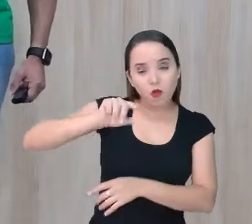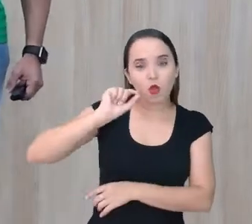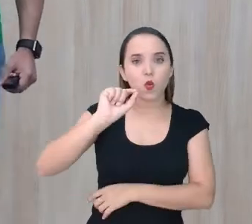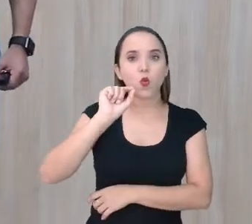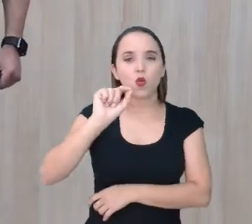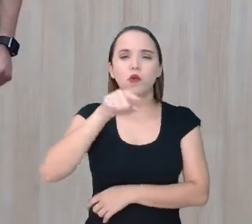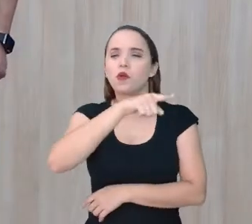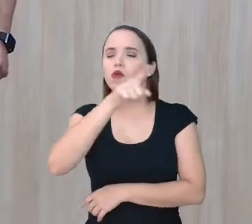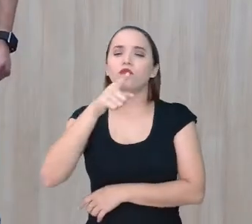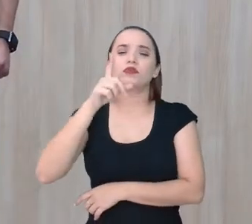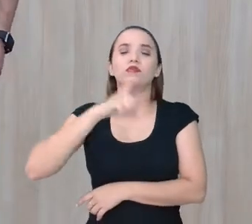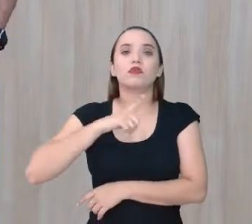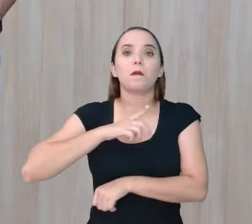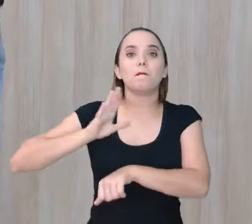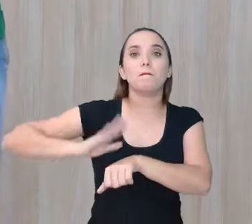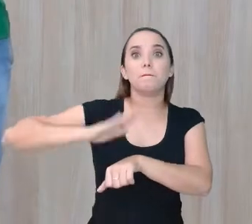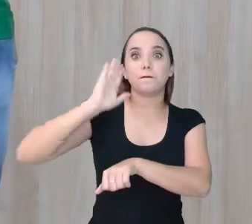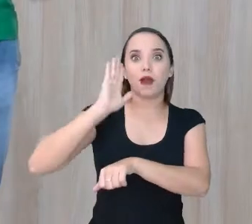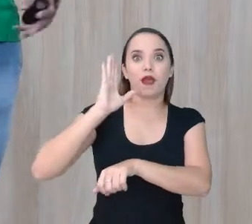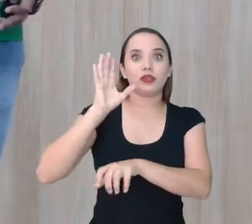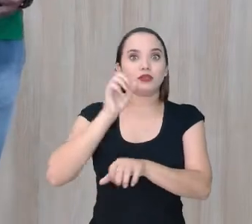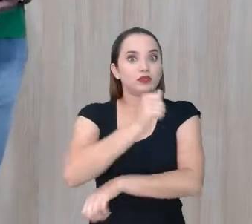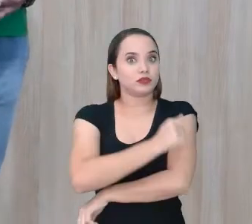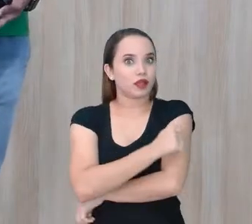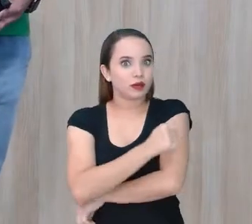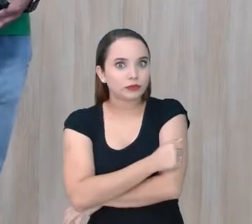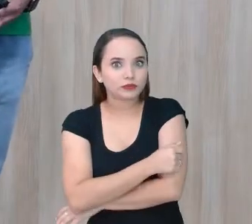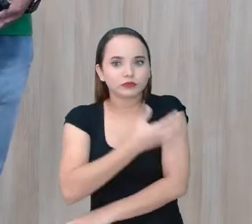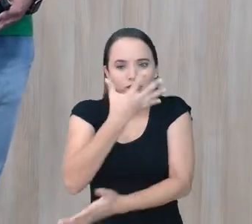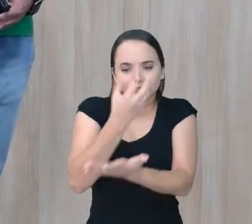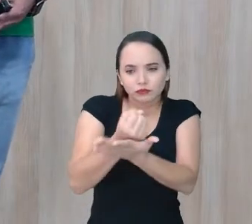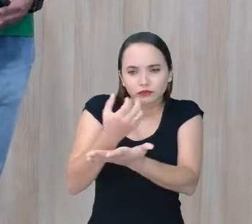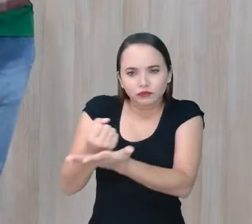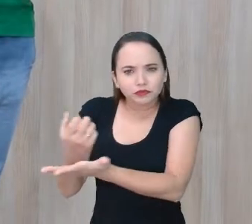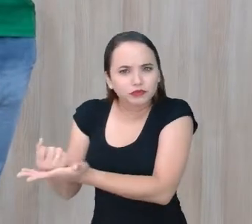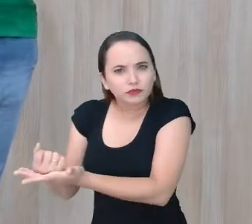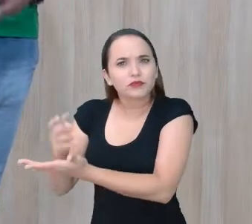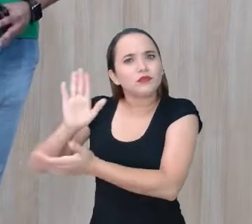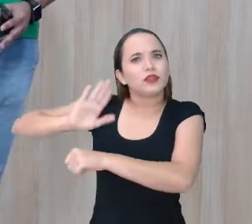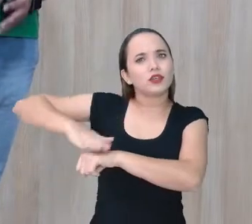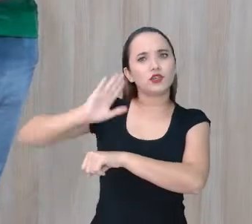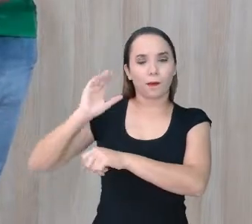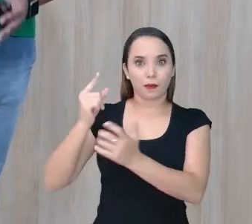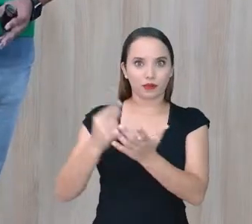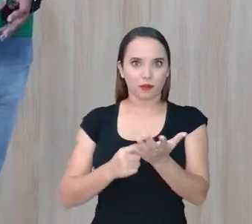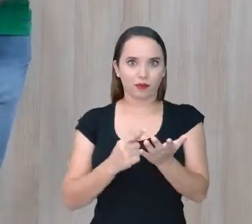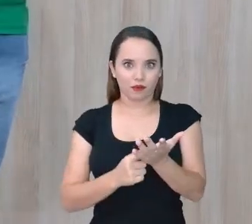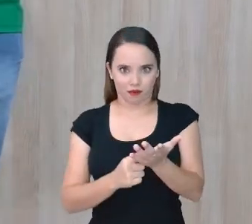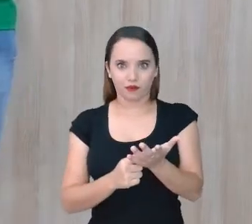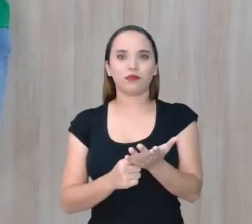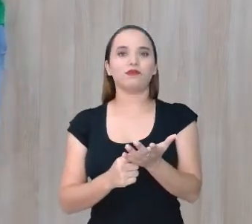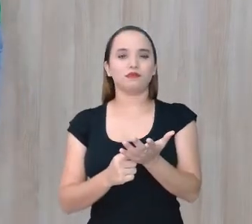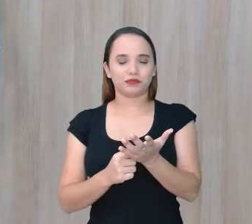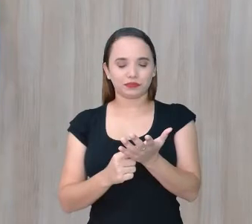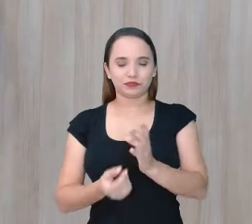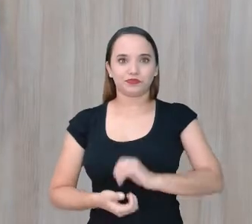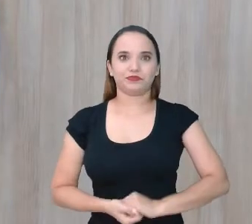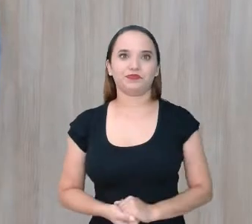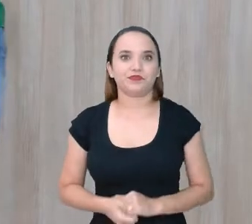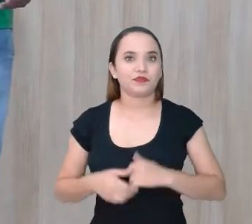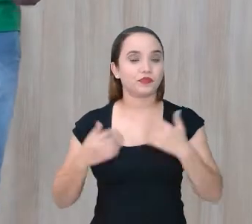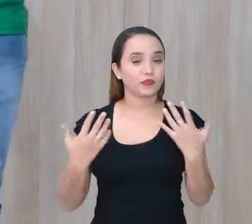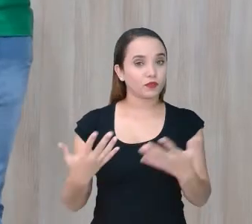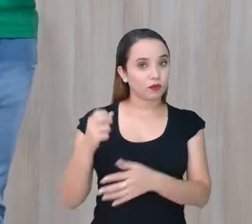a quantidade de alunos que venham fazer o download aí do nosso aplicativo seja cada vez maior. Então,